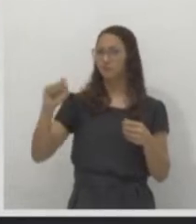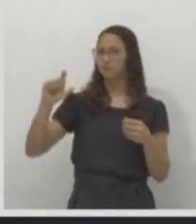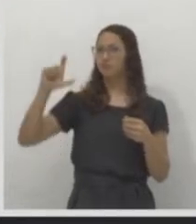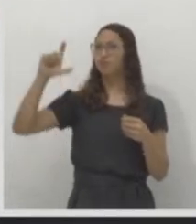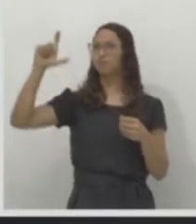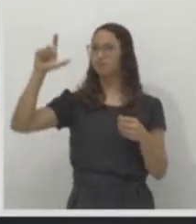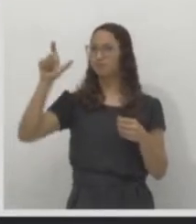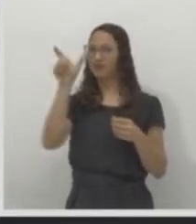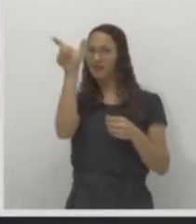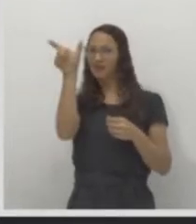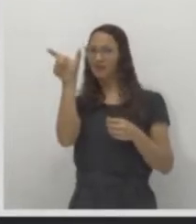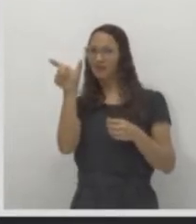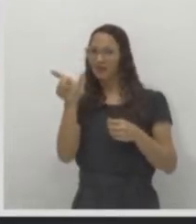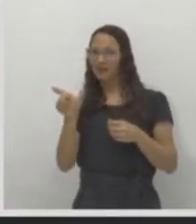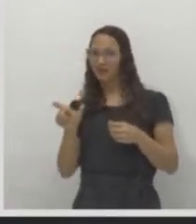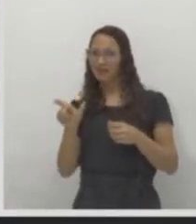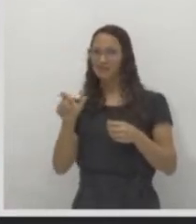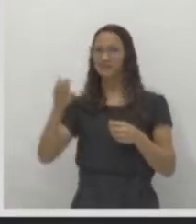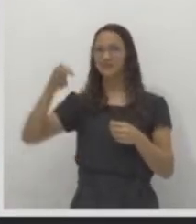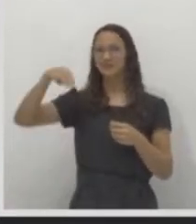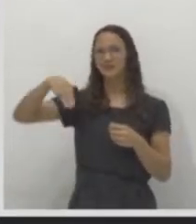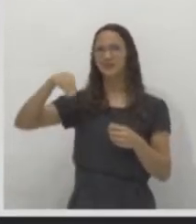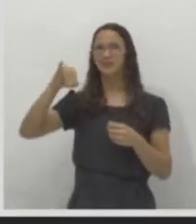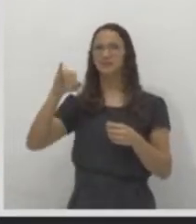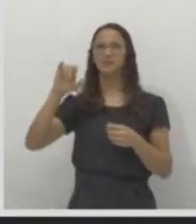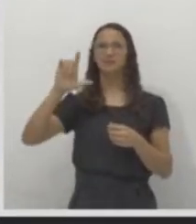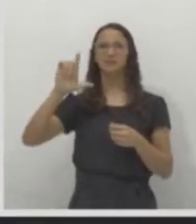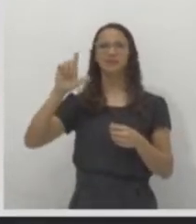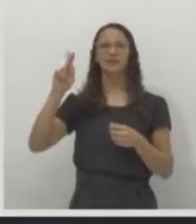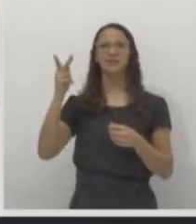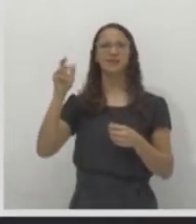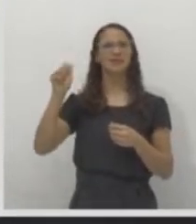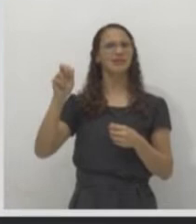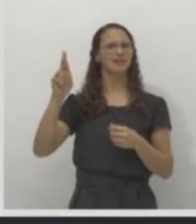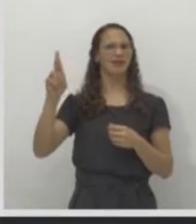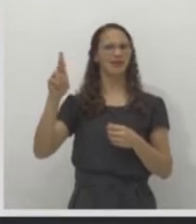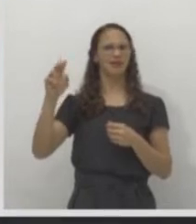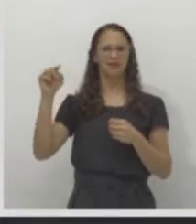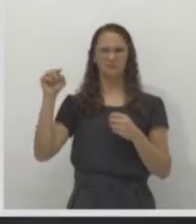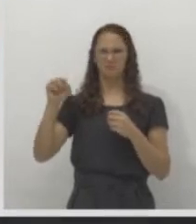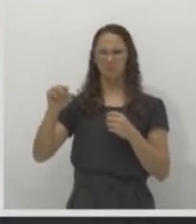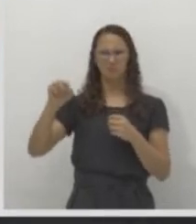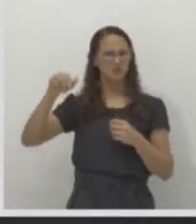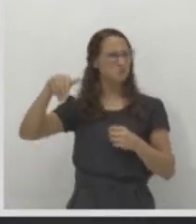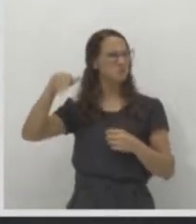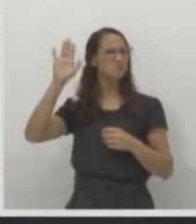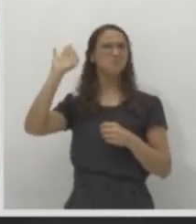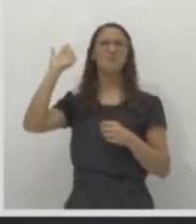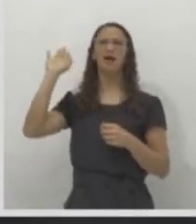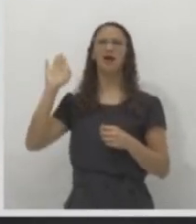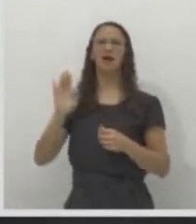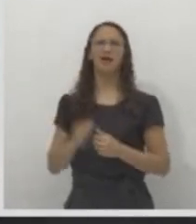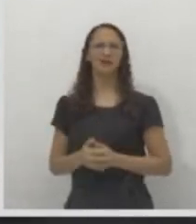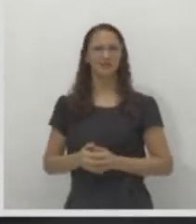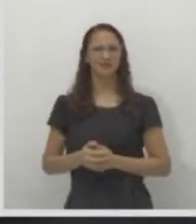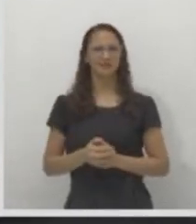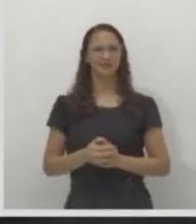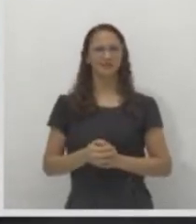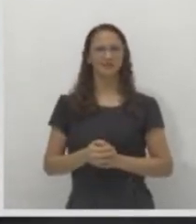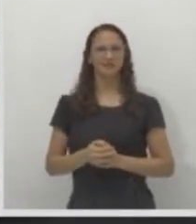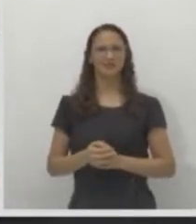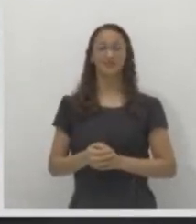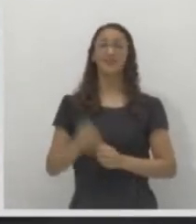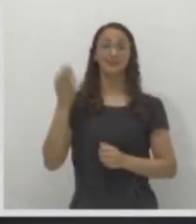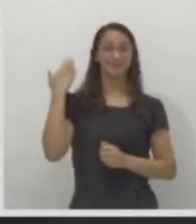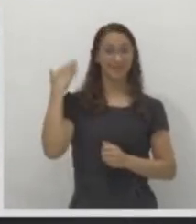os números maiores que 1000. Na aula anterior, nós falamos um pouquinho sobre a primeira classe